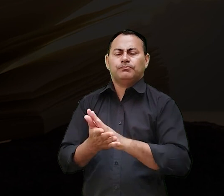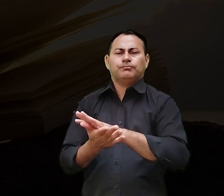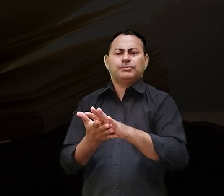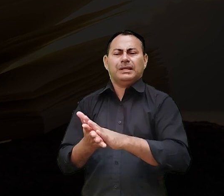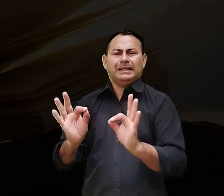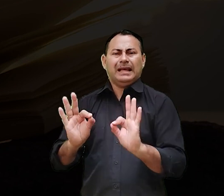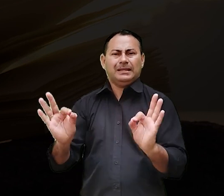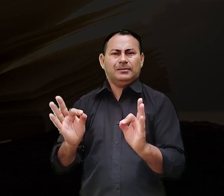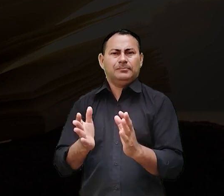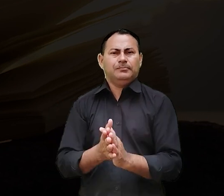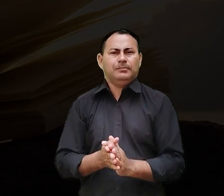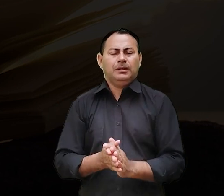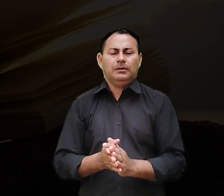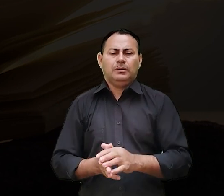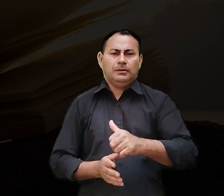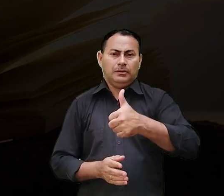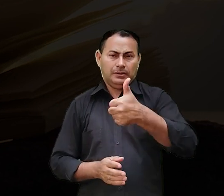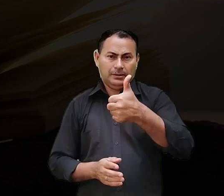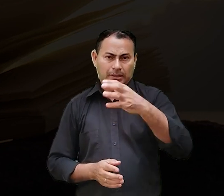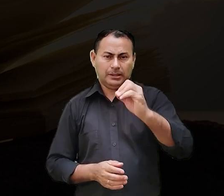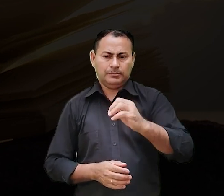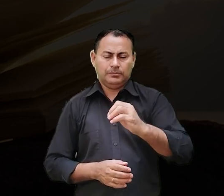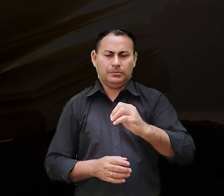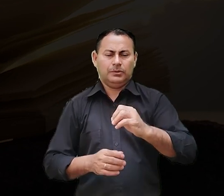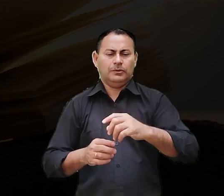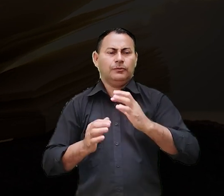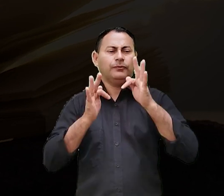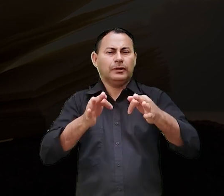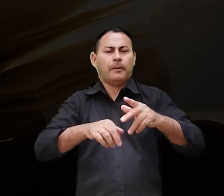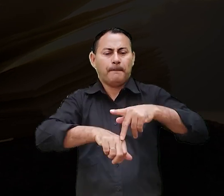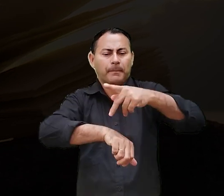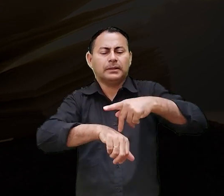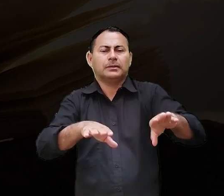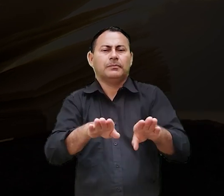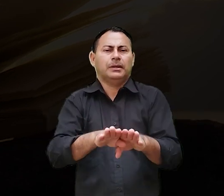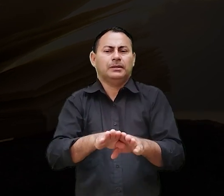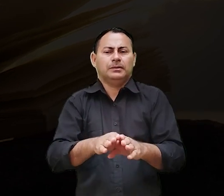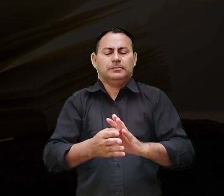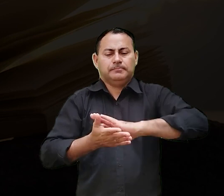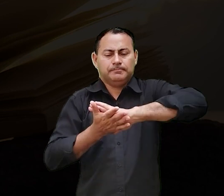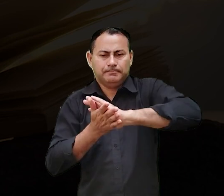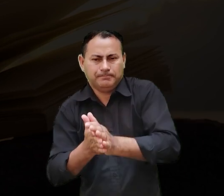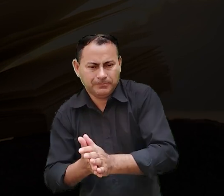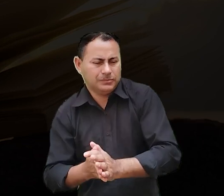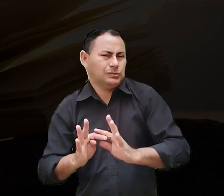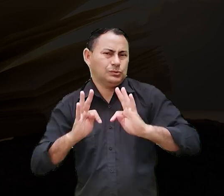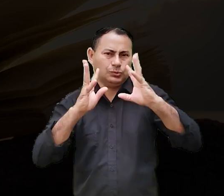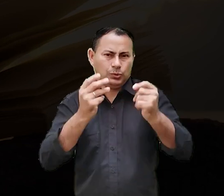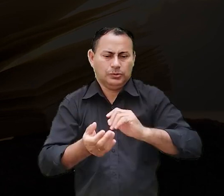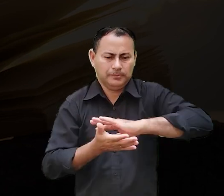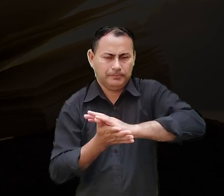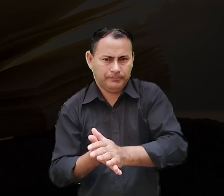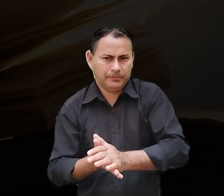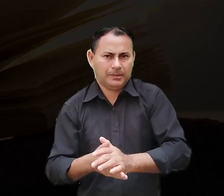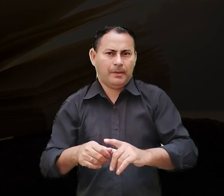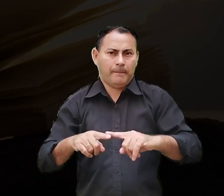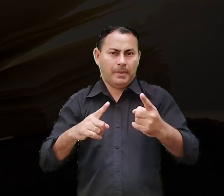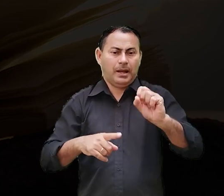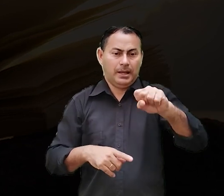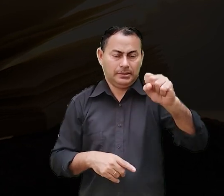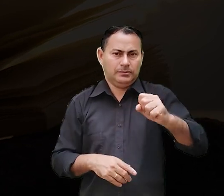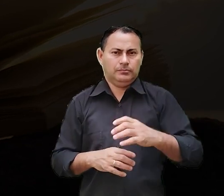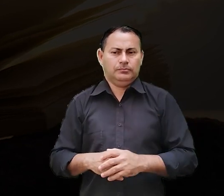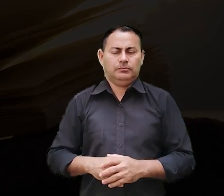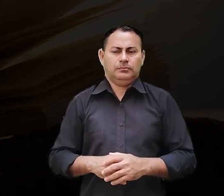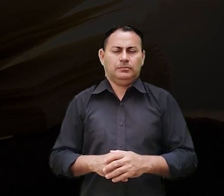desolada e ainda que um décimo fique no país esses também serão destruídos mas